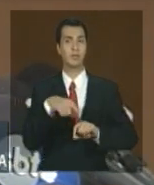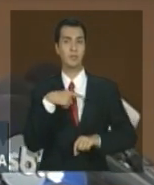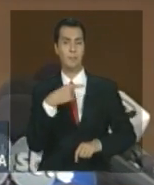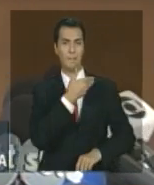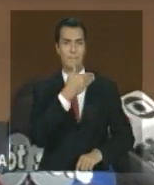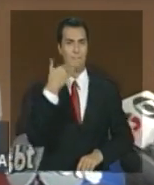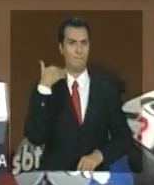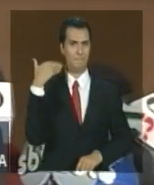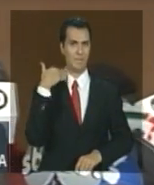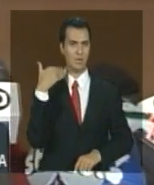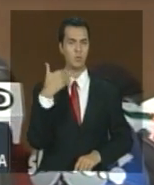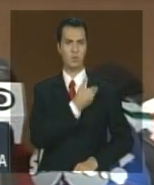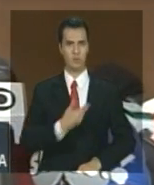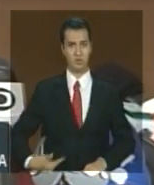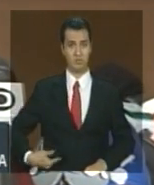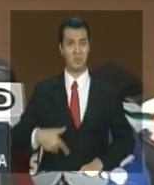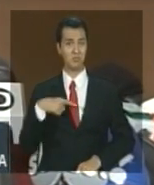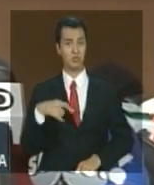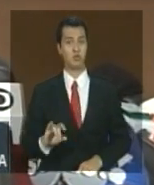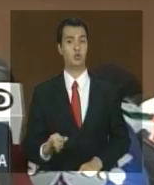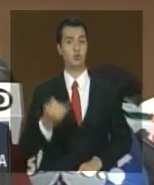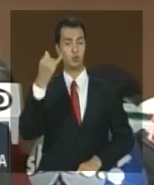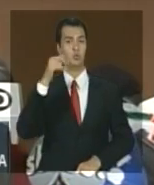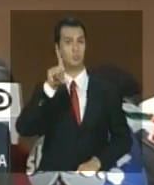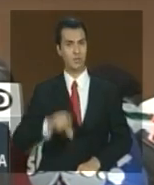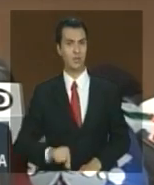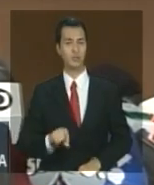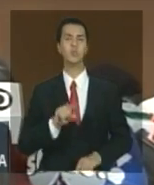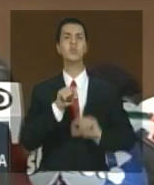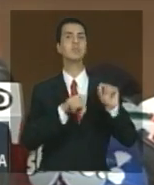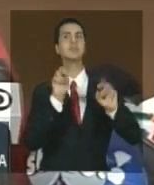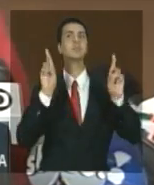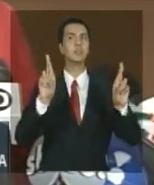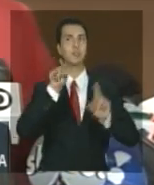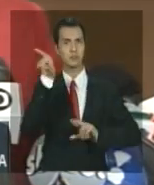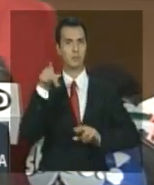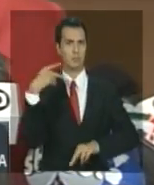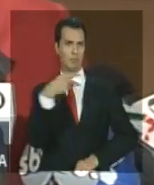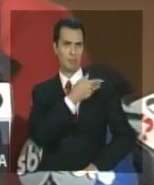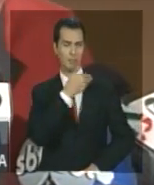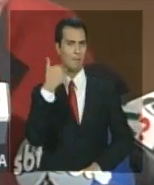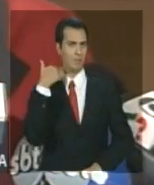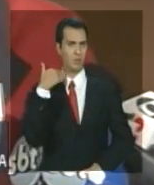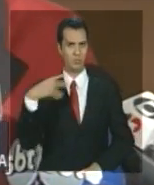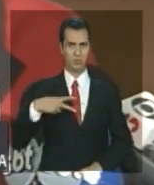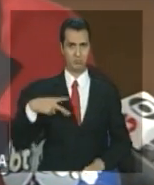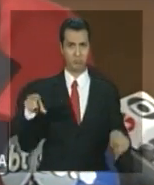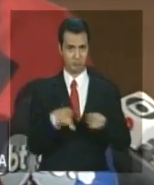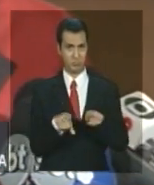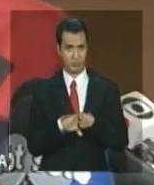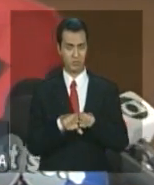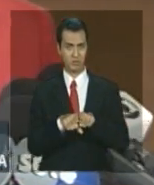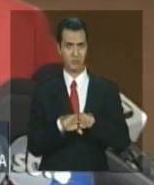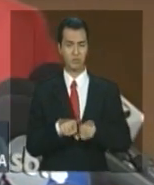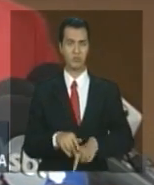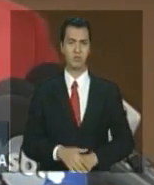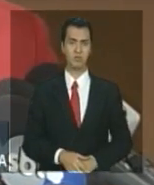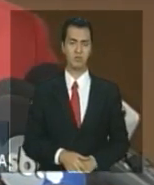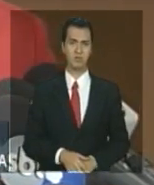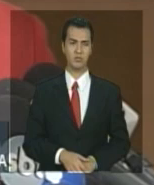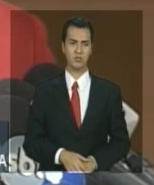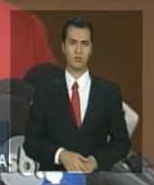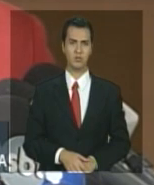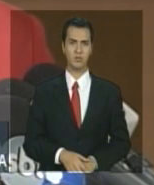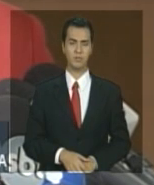mesmo e reduzir o spread, diminuindo o custo dos financiamentos para o brasileiro? Eu queria te dizer o seguinte, eu disse numa fala minha